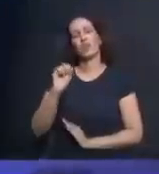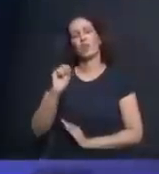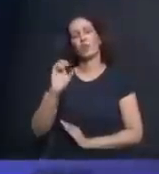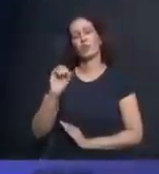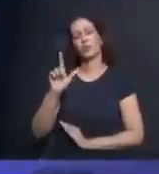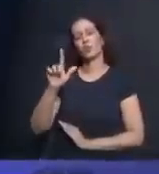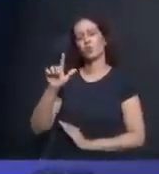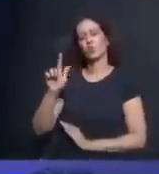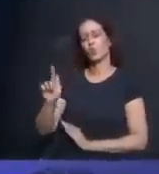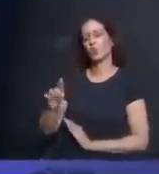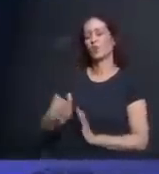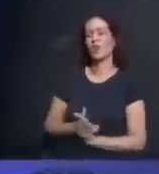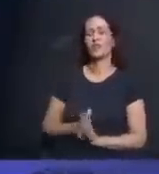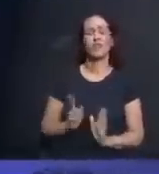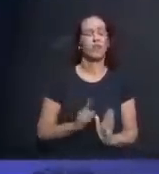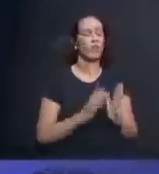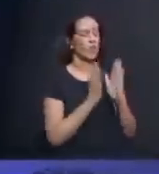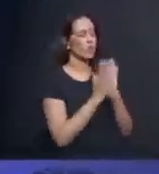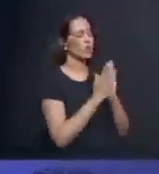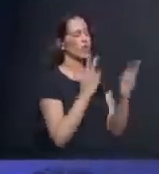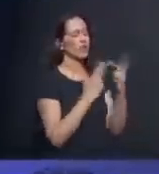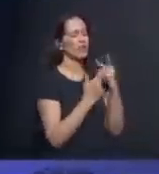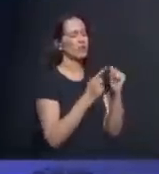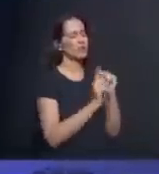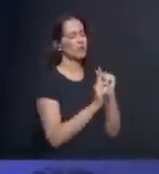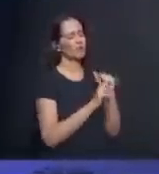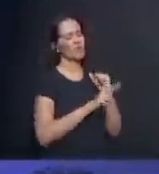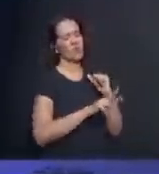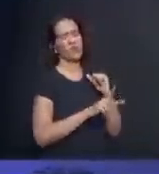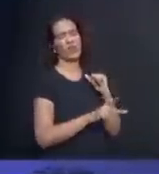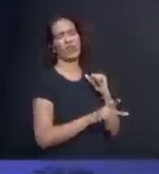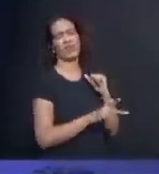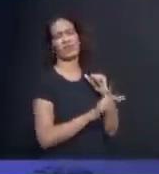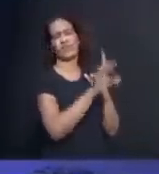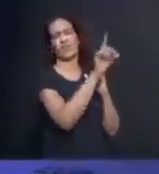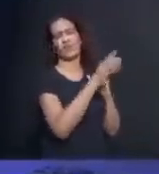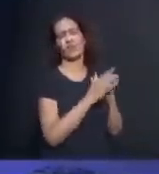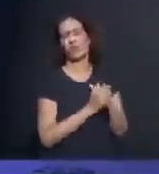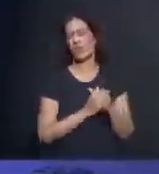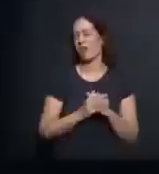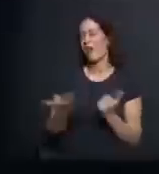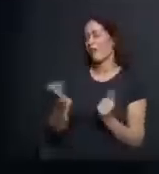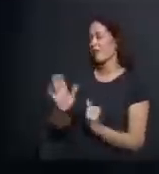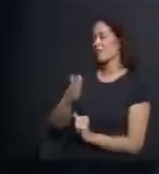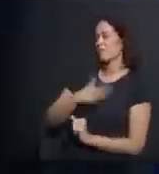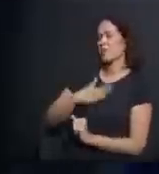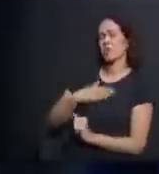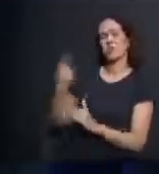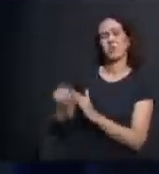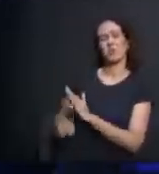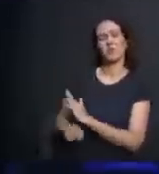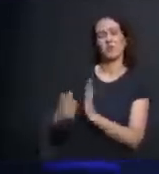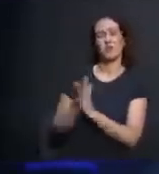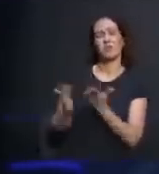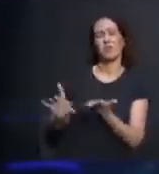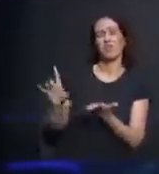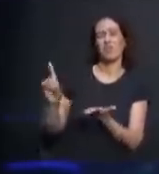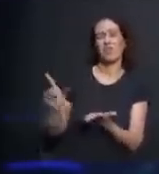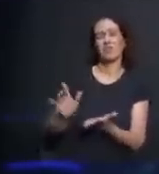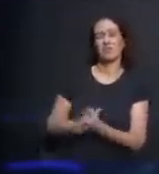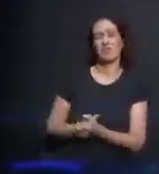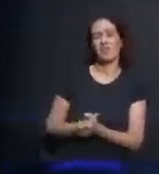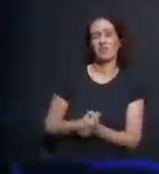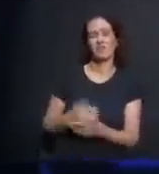se não orar em línguas, para mim não é de Deus, aí só quem ora em línguas. Ai não, para mim tem que ser profundo na palavra, a pessoa com